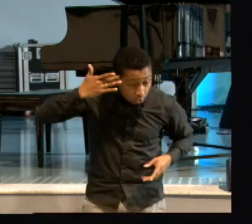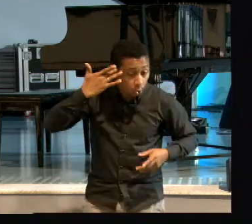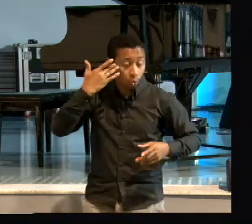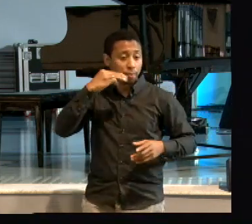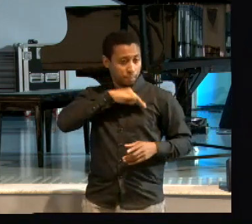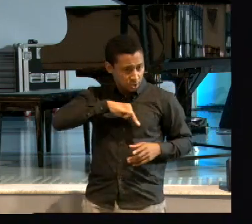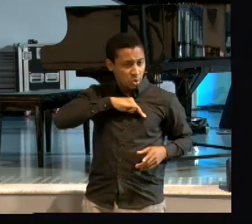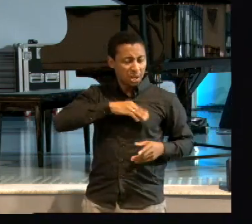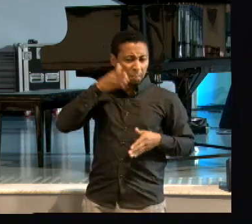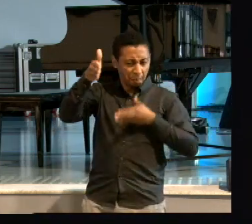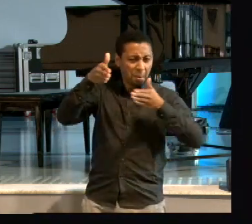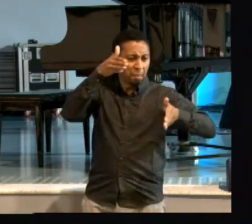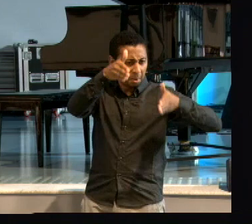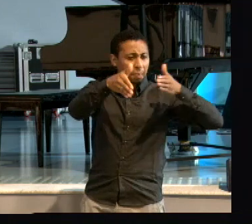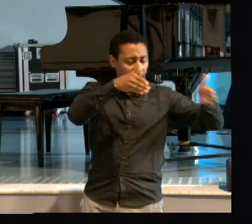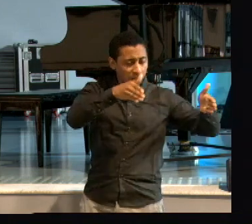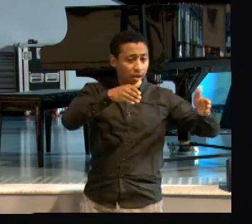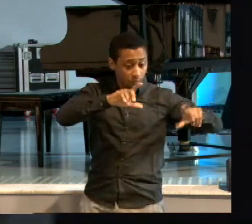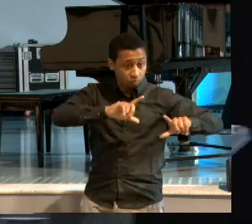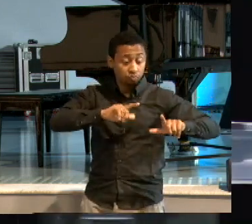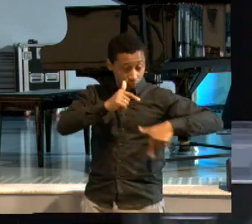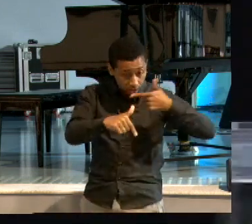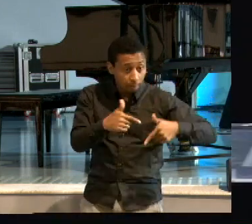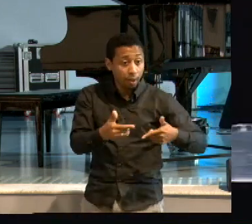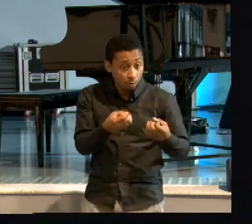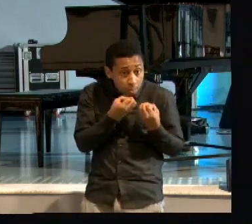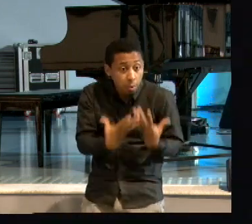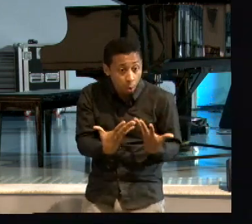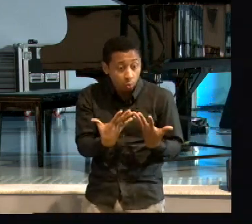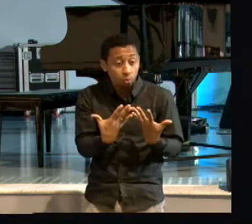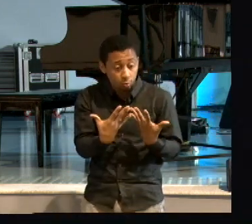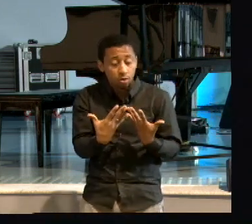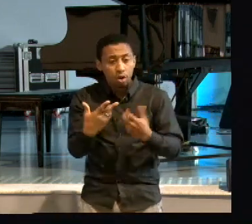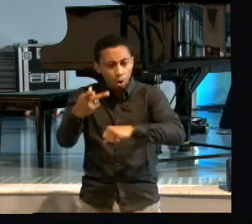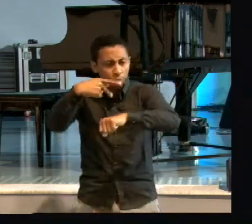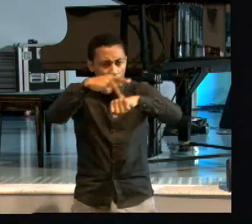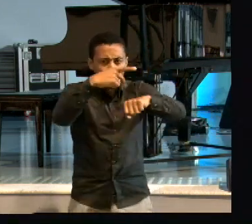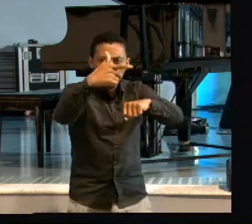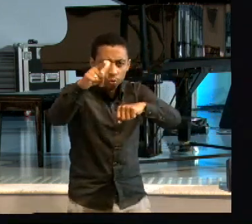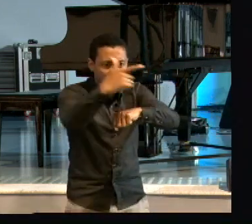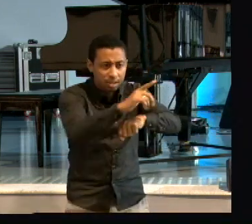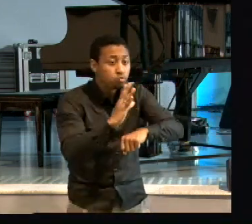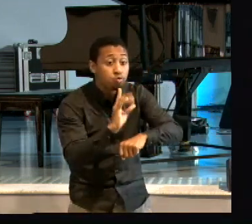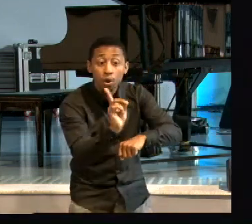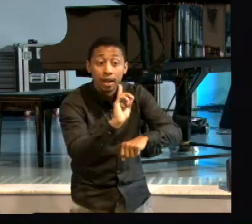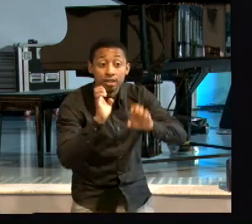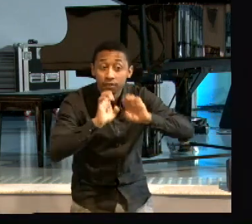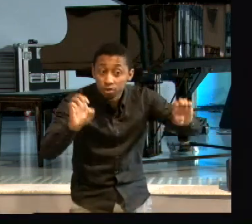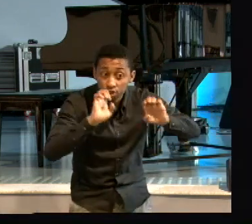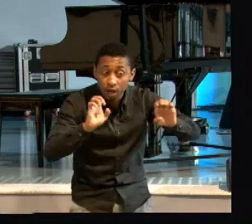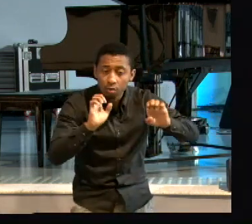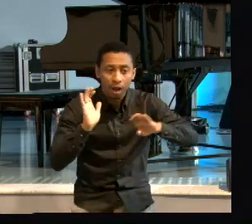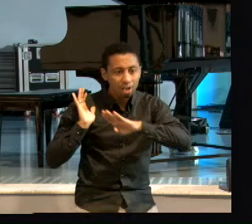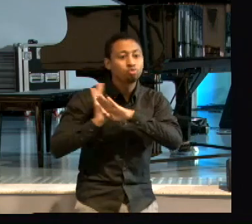dos países não alcançados. E eles estão fazendo um trabalho extraordinário. Começaram na Índia, então, né, trabalhando em vários